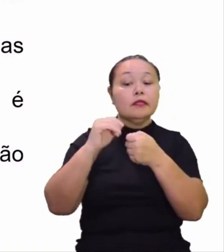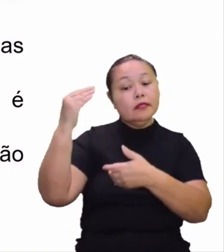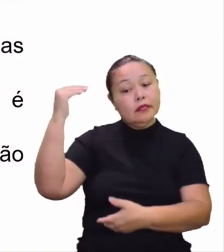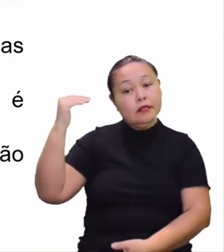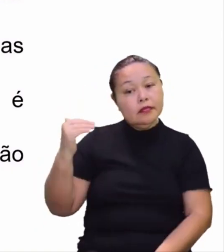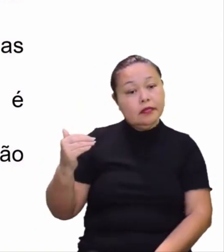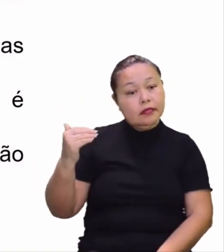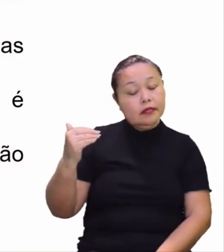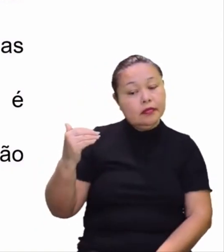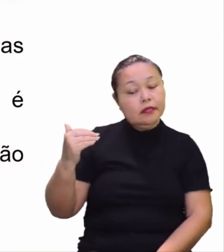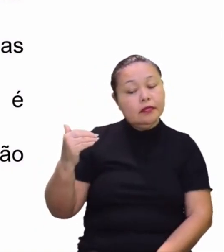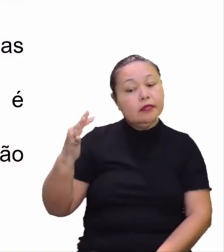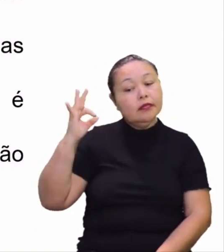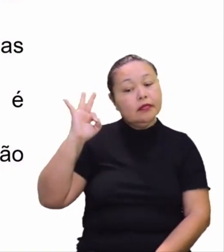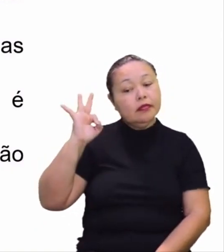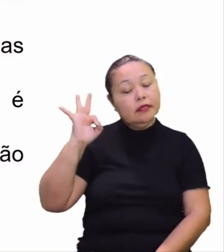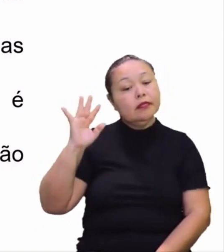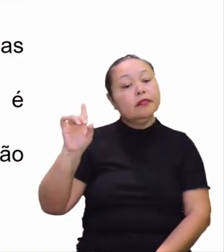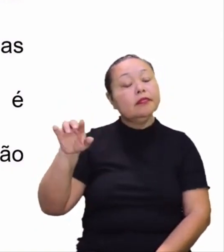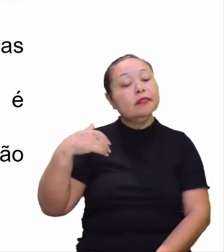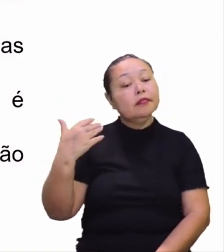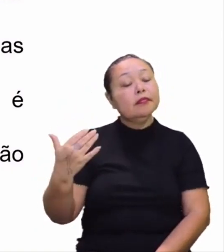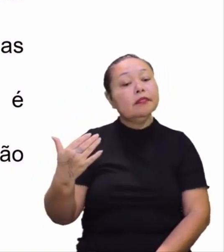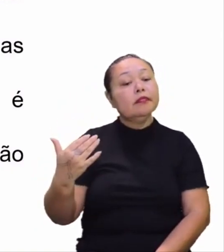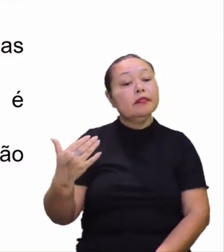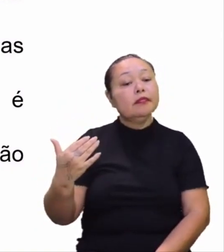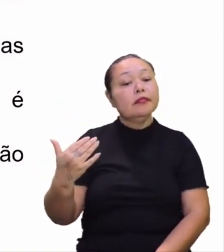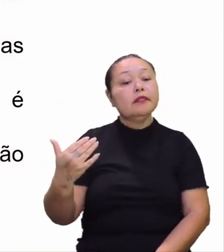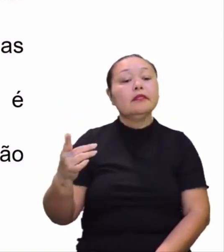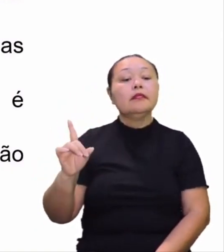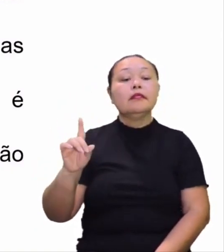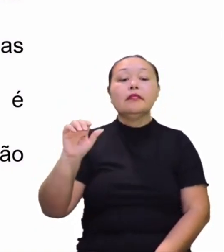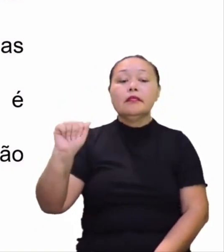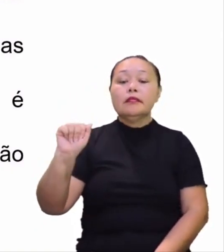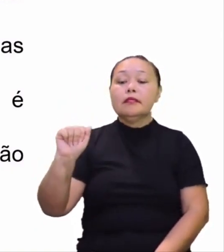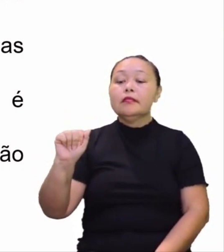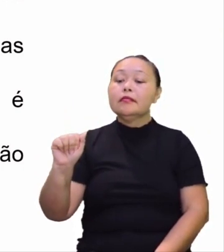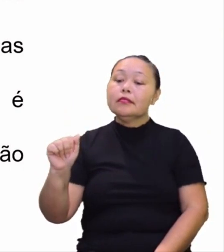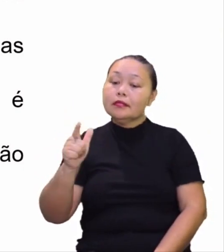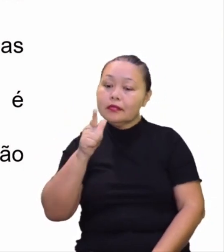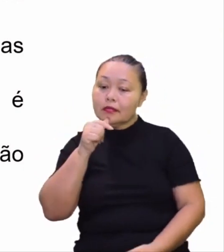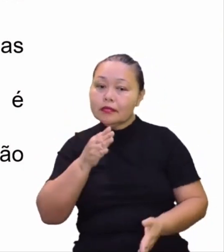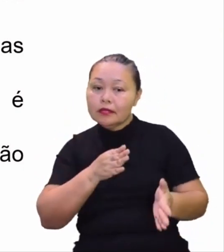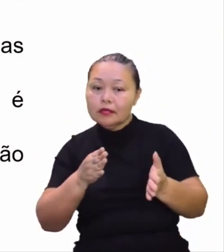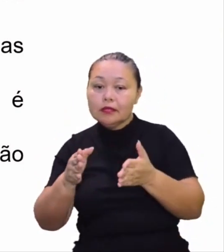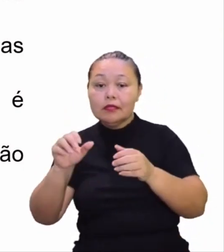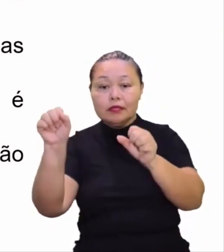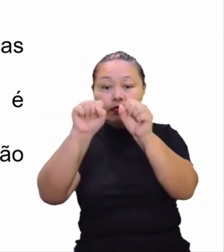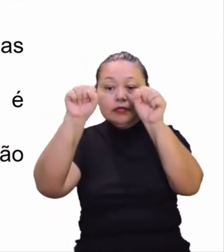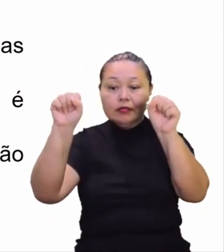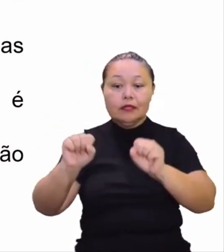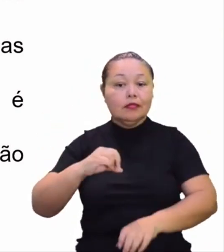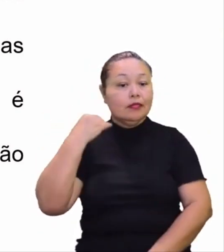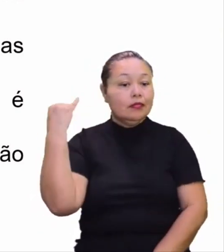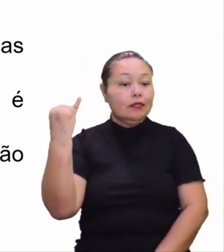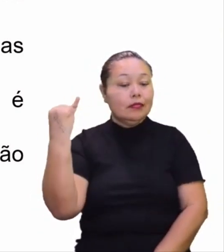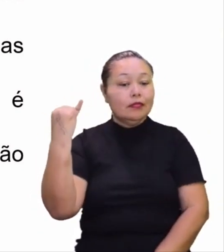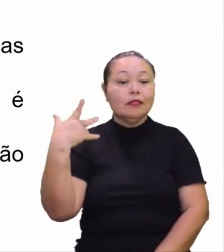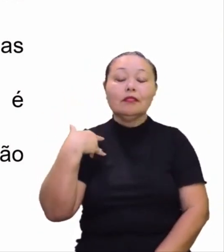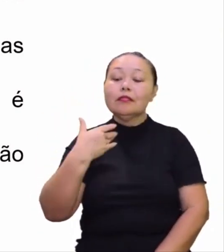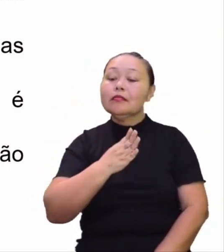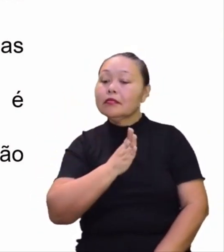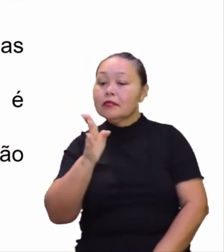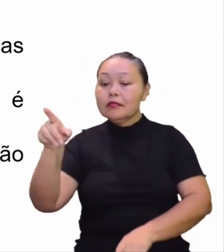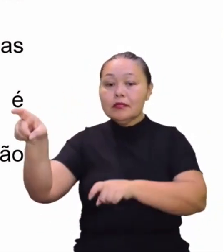informações acima, é correto afirmar que a hidrovia é um sistema importante para